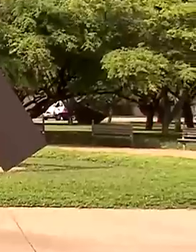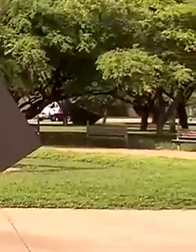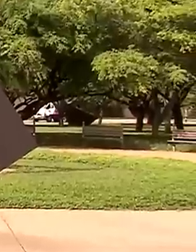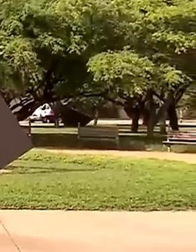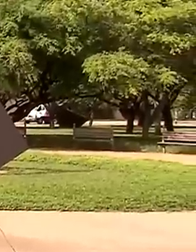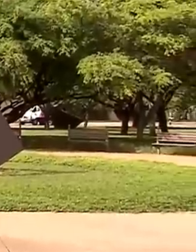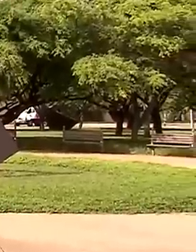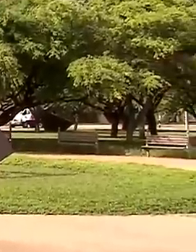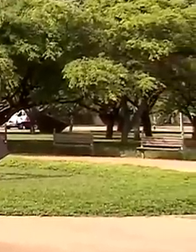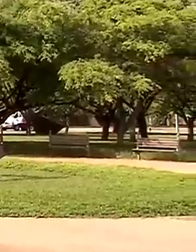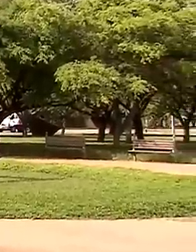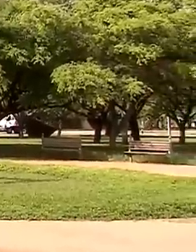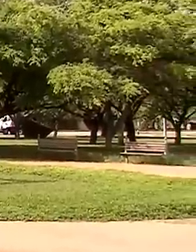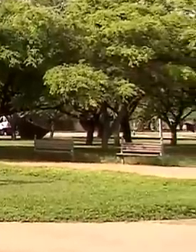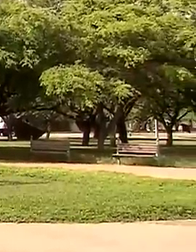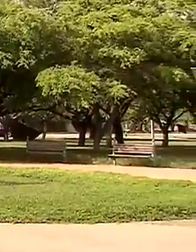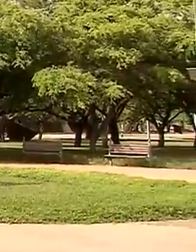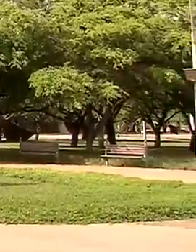Tchau!